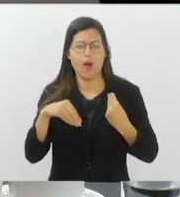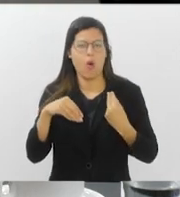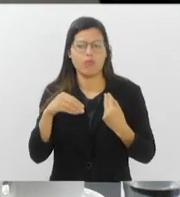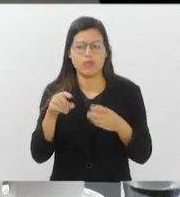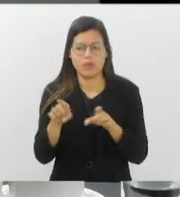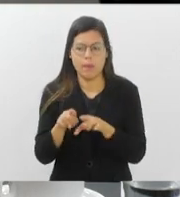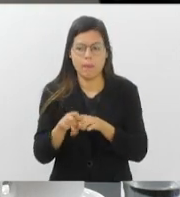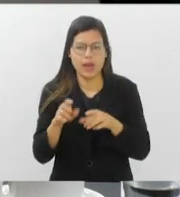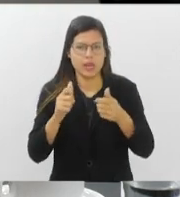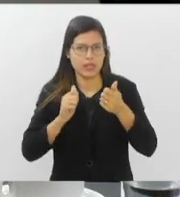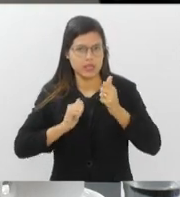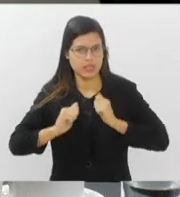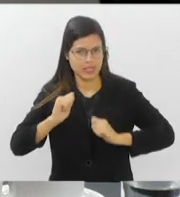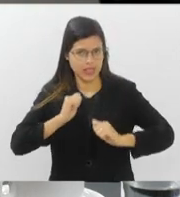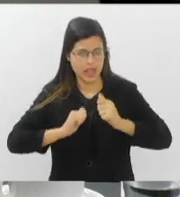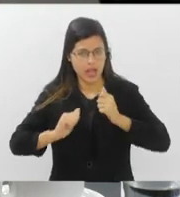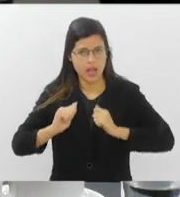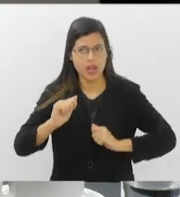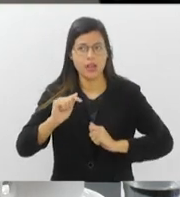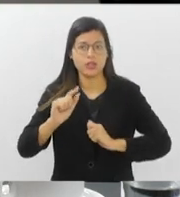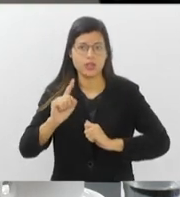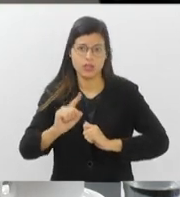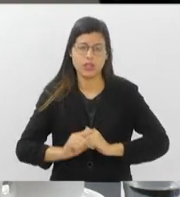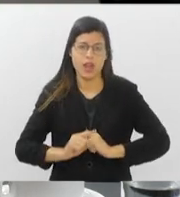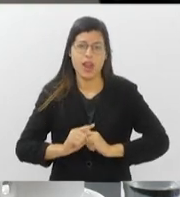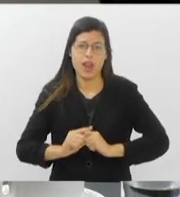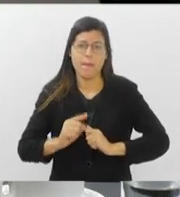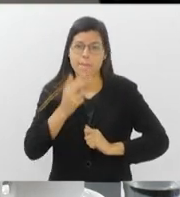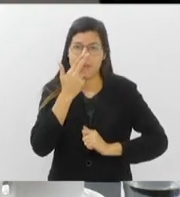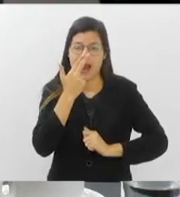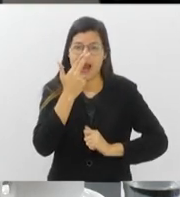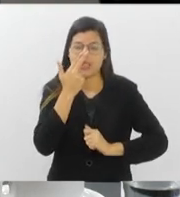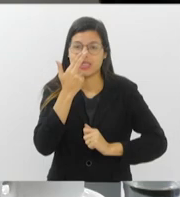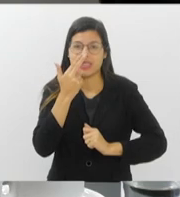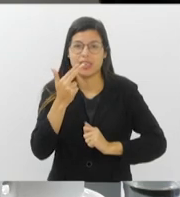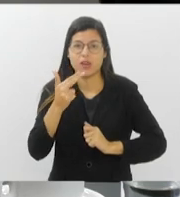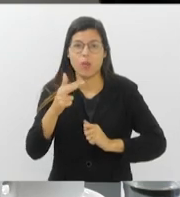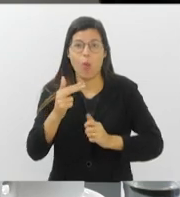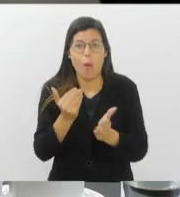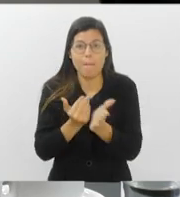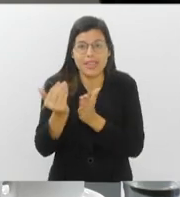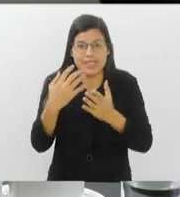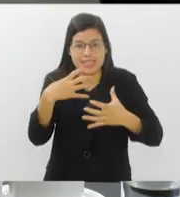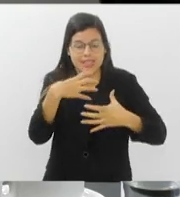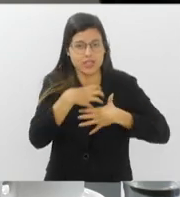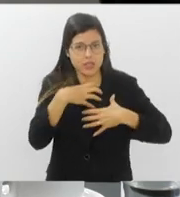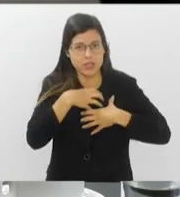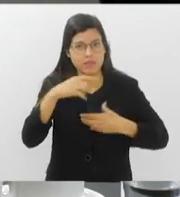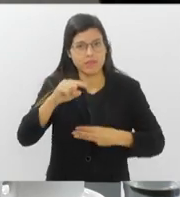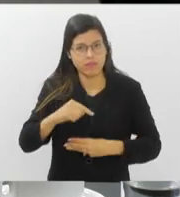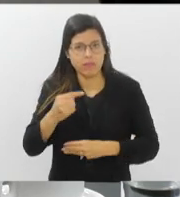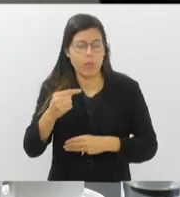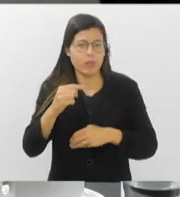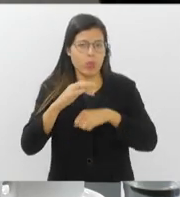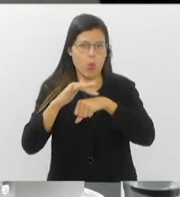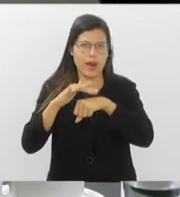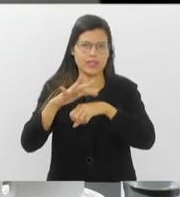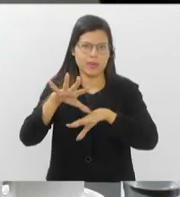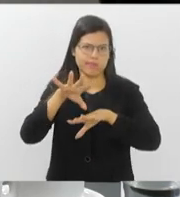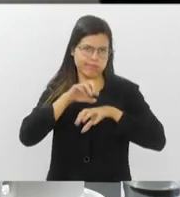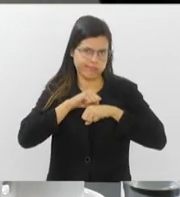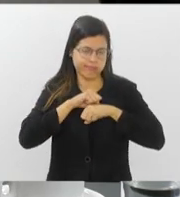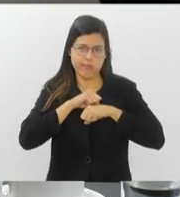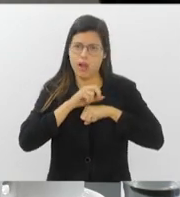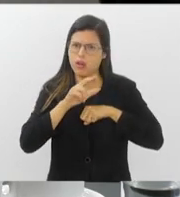são inerentes a um gatilho que é disparado e você adquire a doença. E são doenças que não se curam